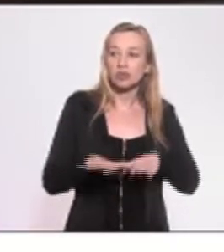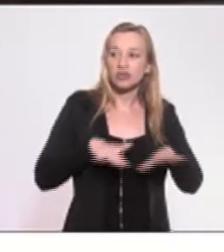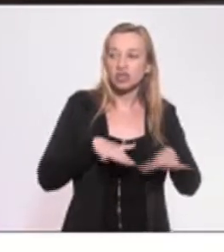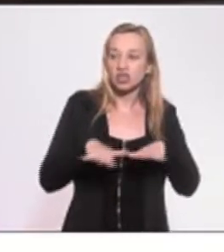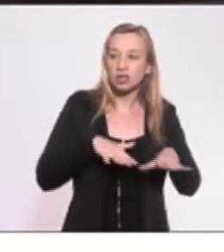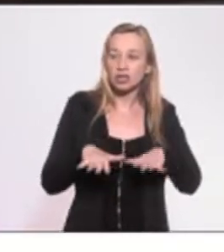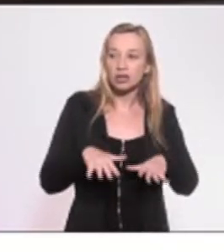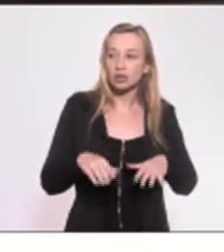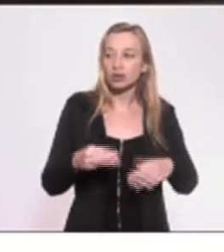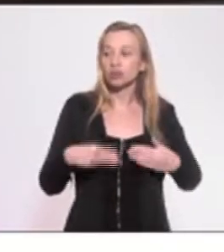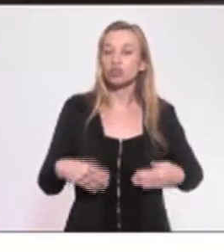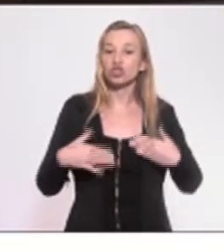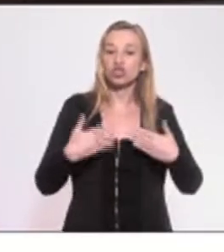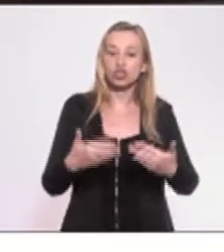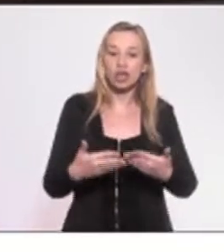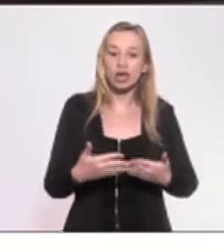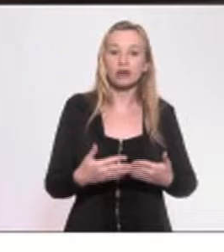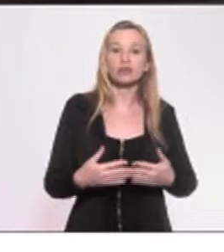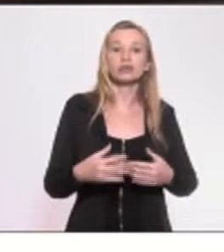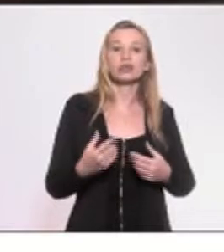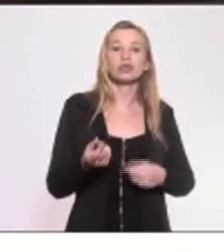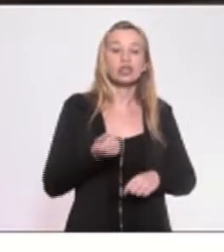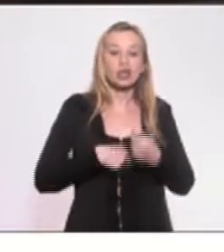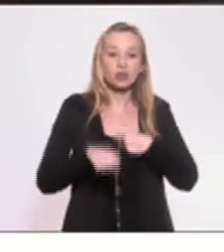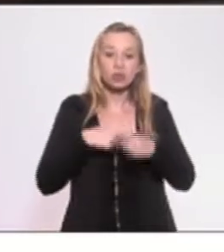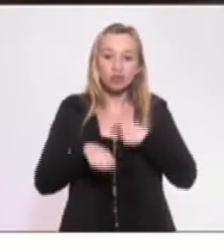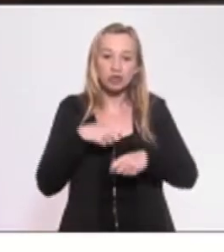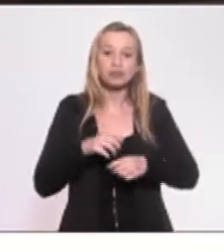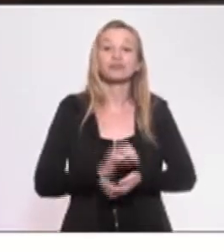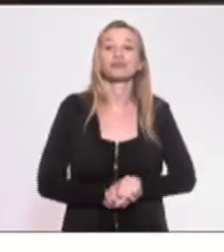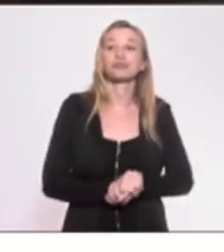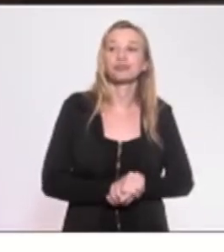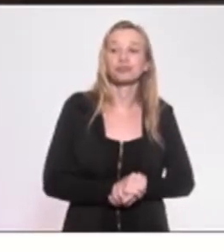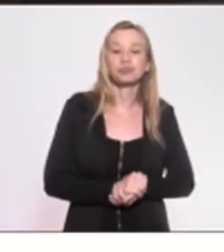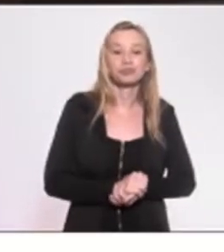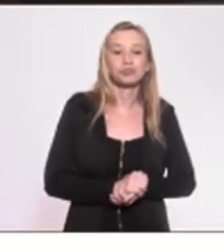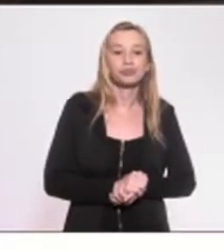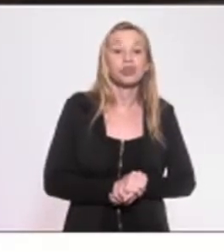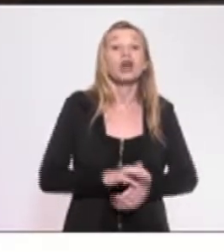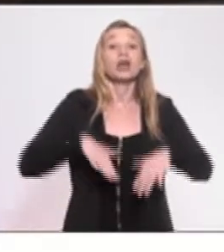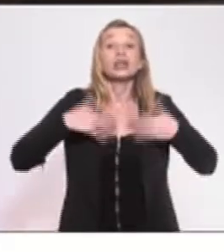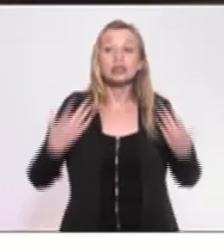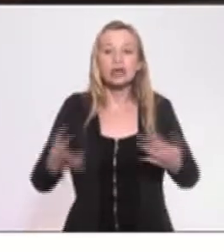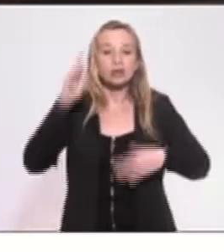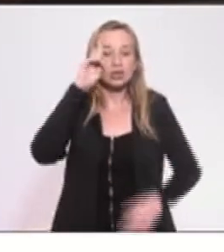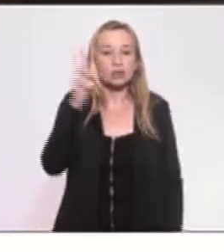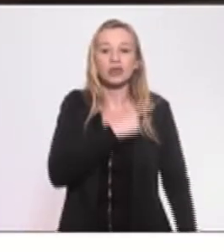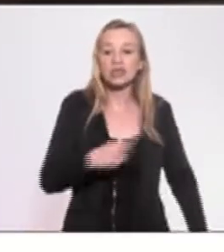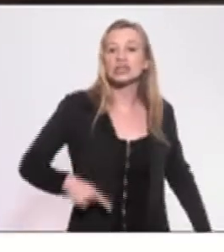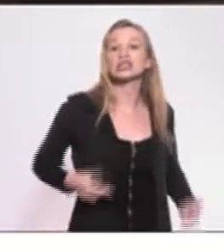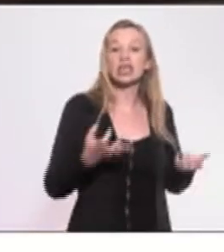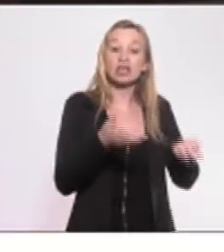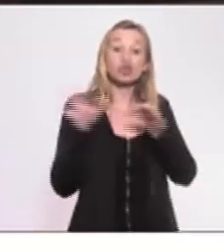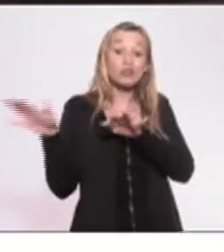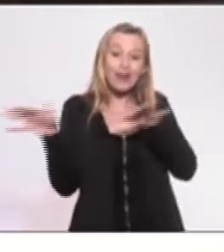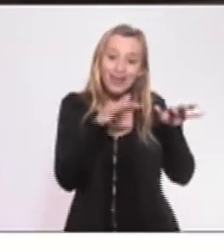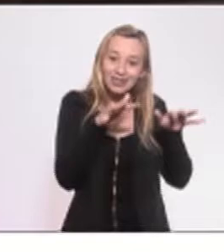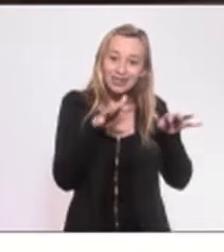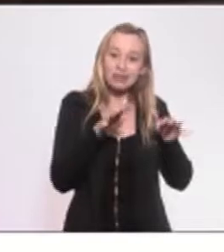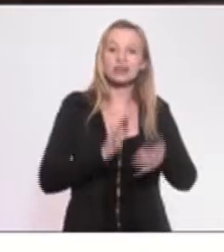do Ministro da Economia. Então, senhor presidente, eu estou querendo chamar a